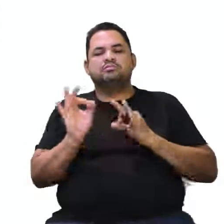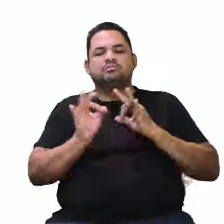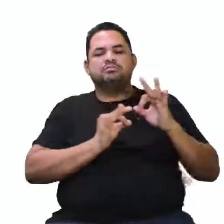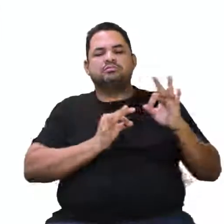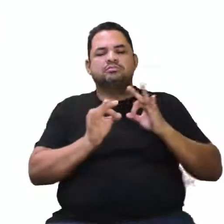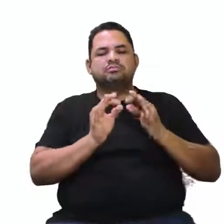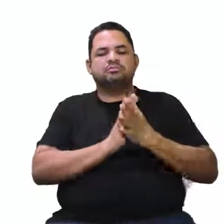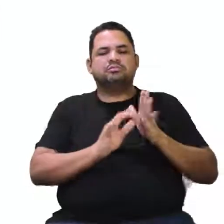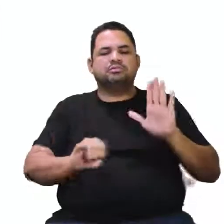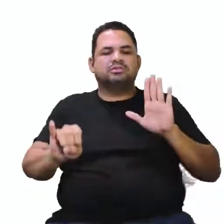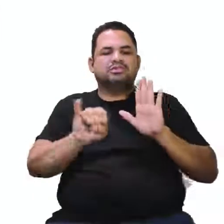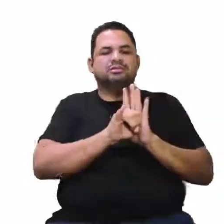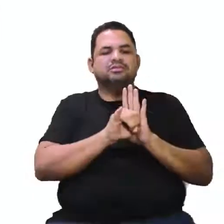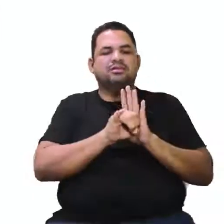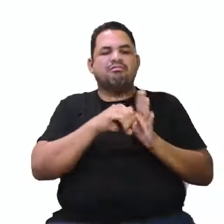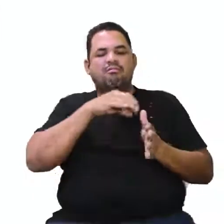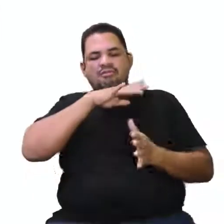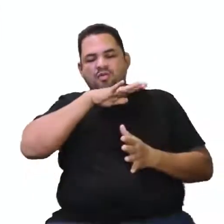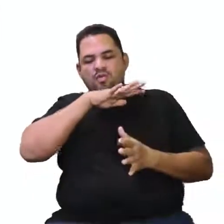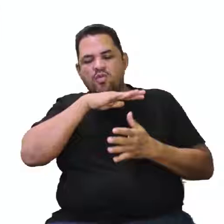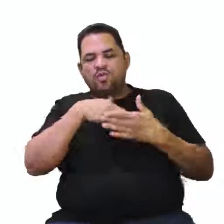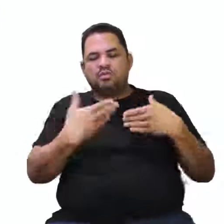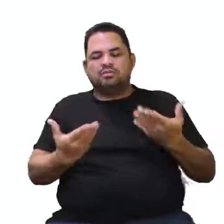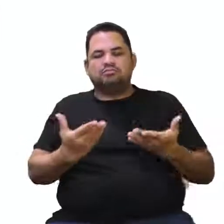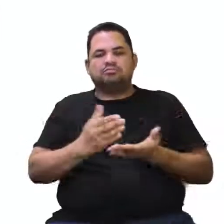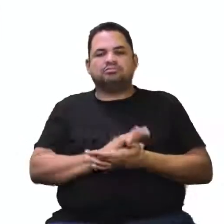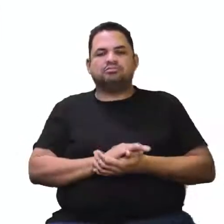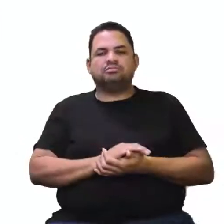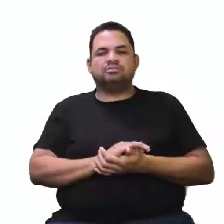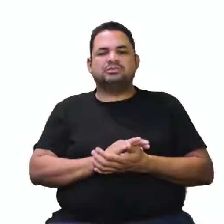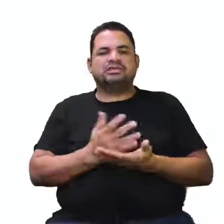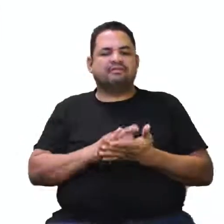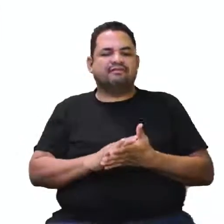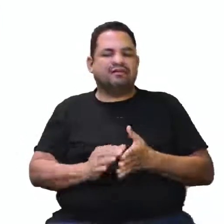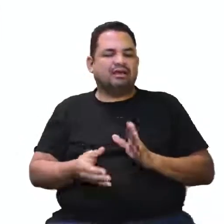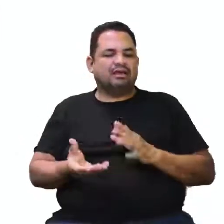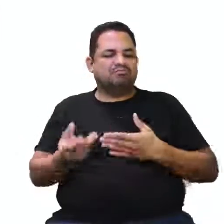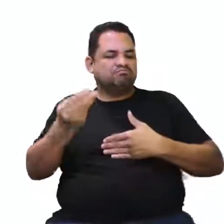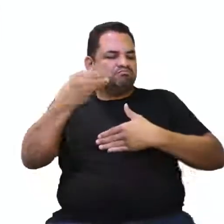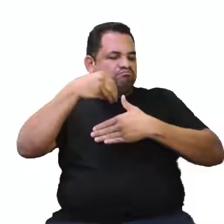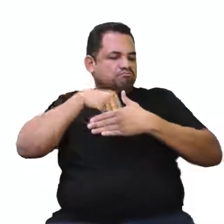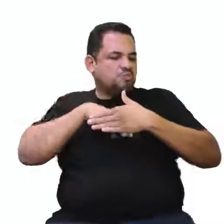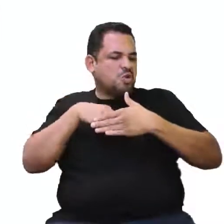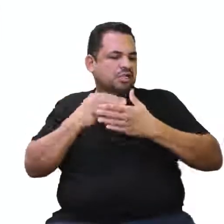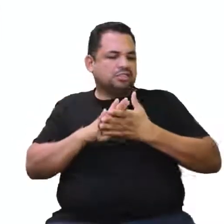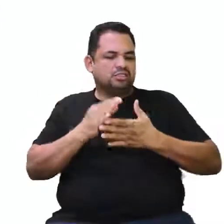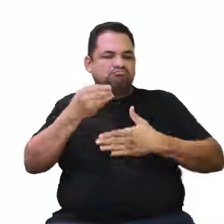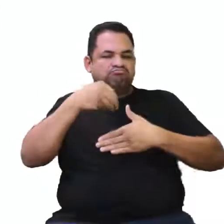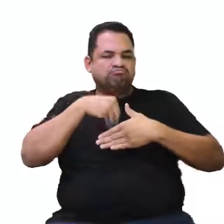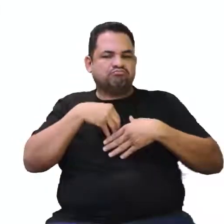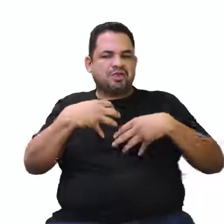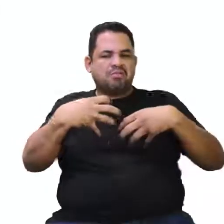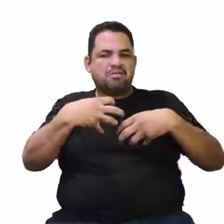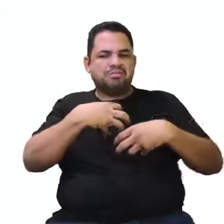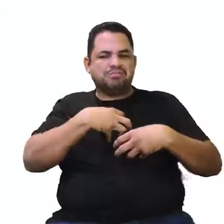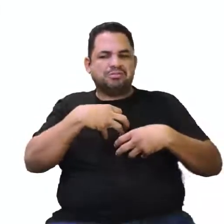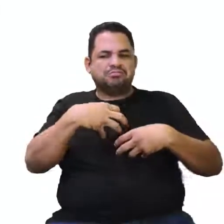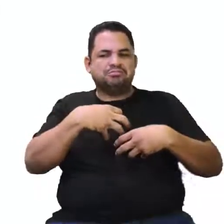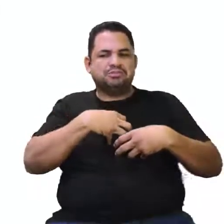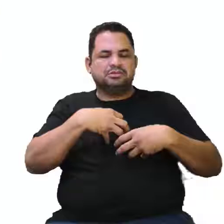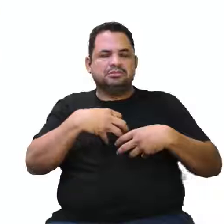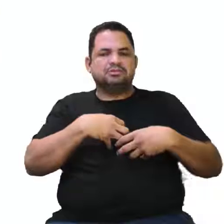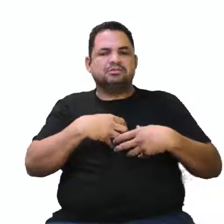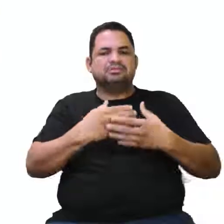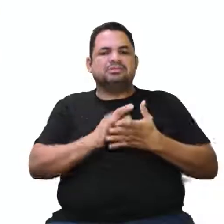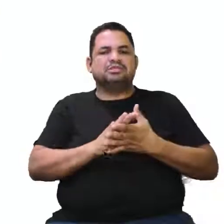uma identidade negativa. Aquele aluno vai conscientizando, vai internalizando, né, aqueles